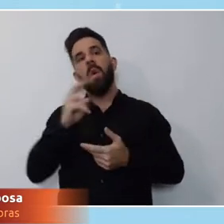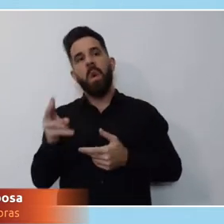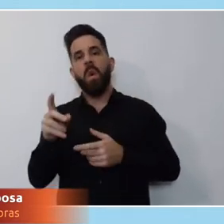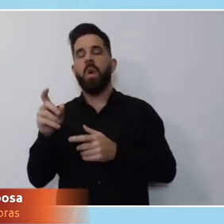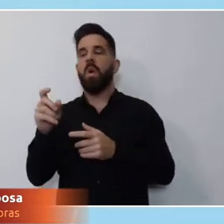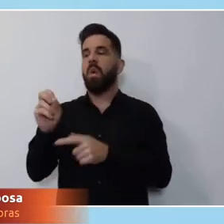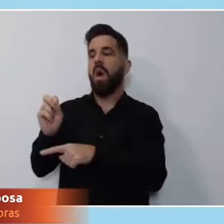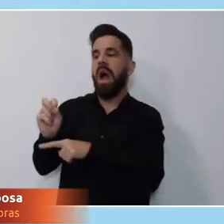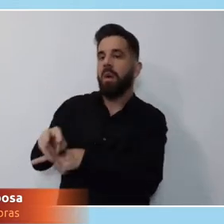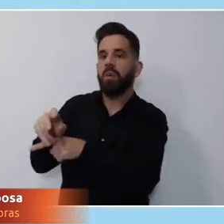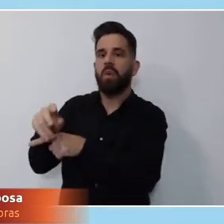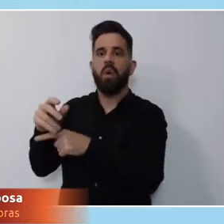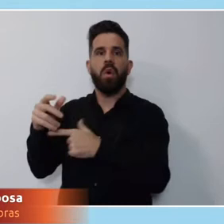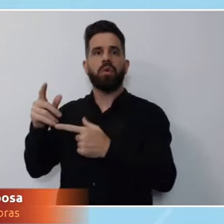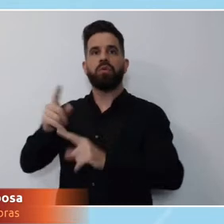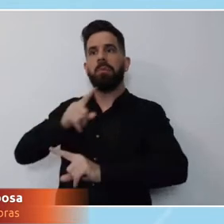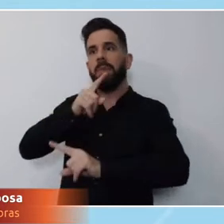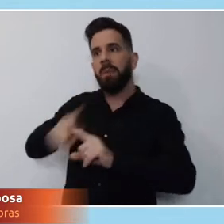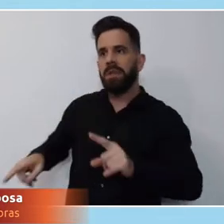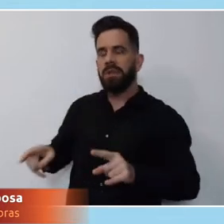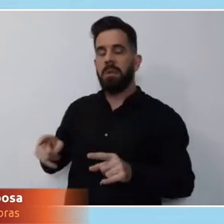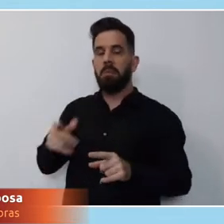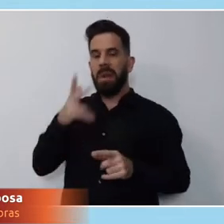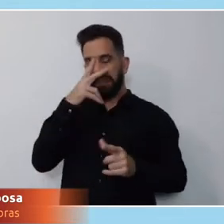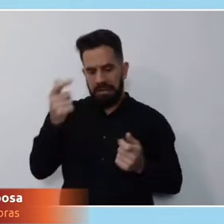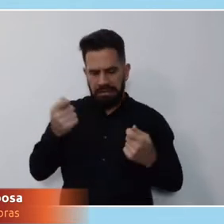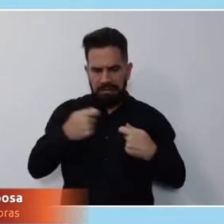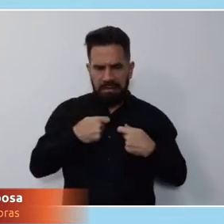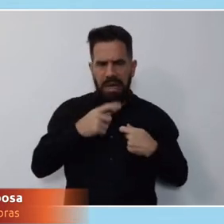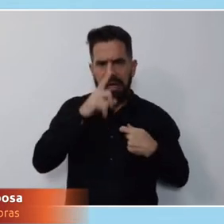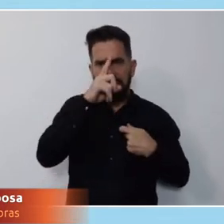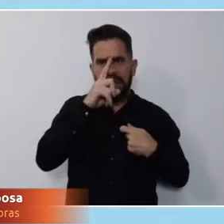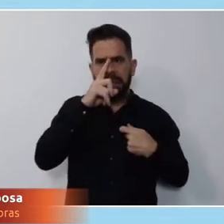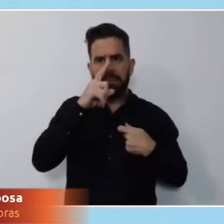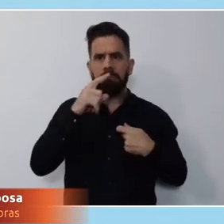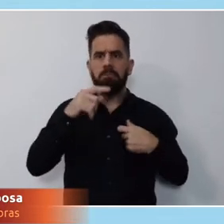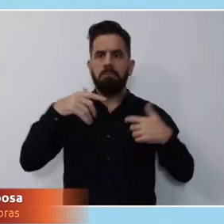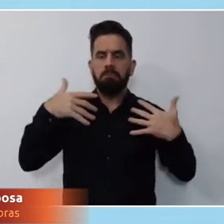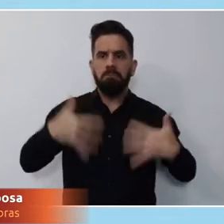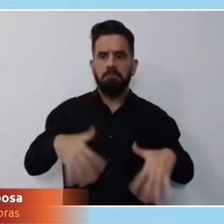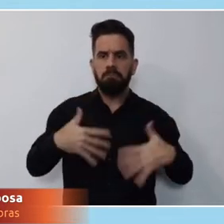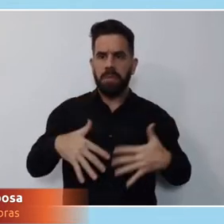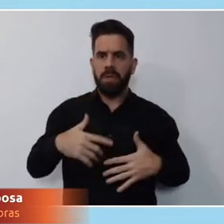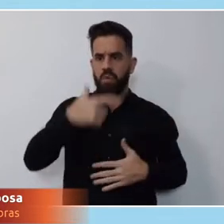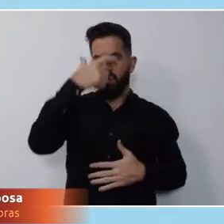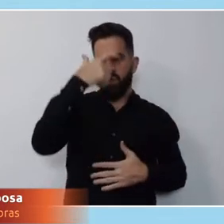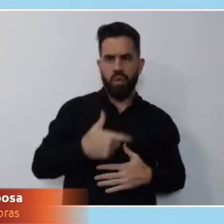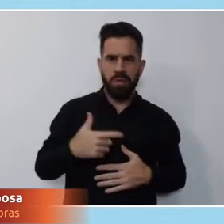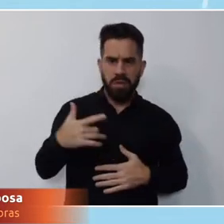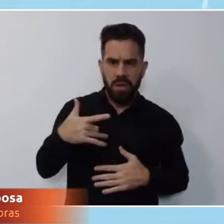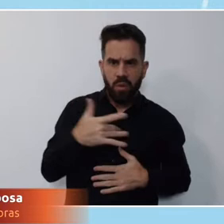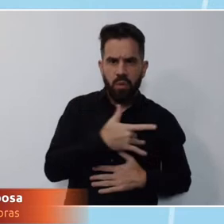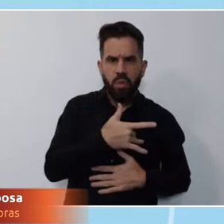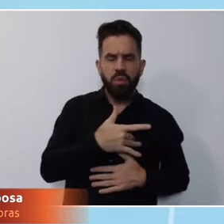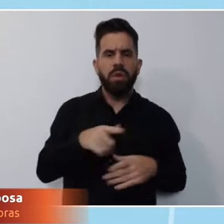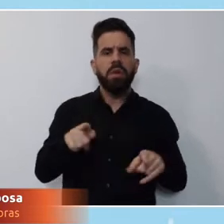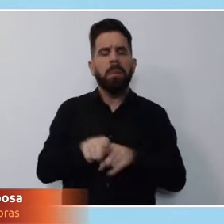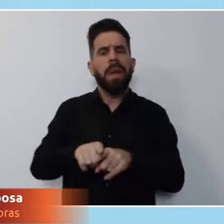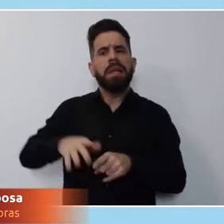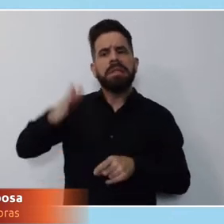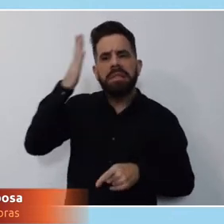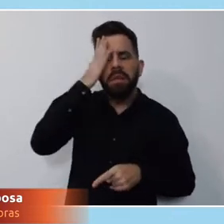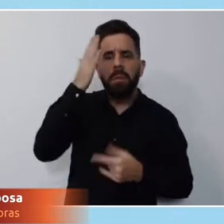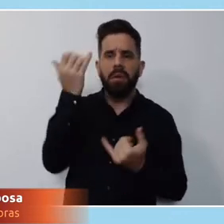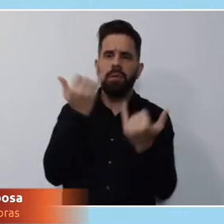nossa saúde consumir esses produtos? E como que a gente fica sabendo, professora? Qual o nível de agrotóxico permitido? Na hora que eu